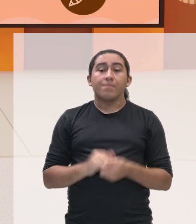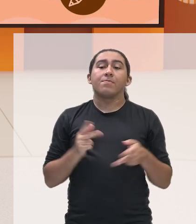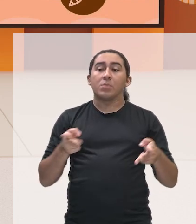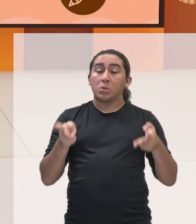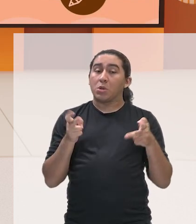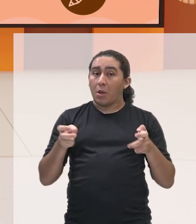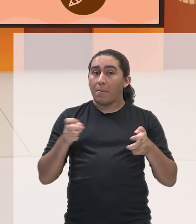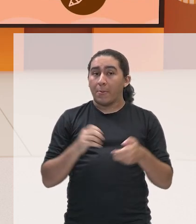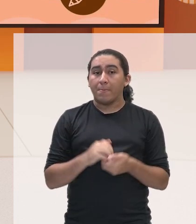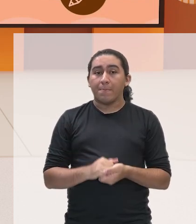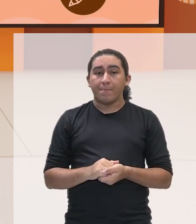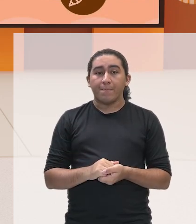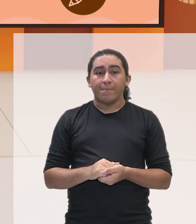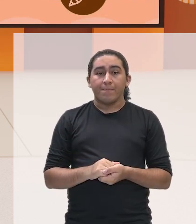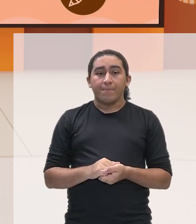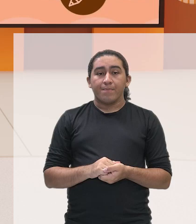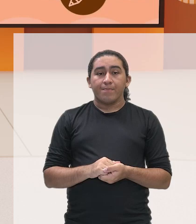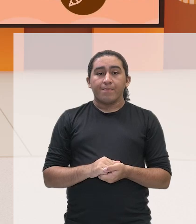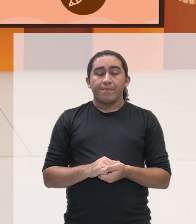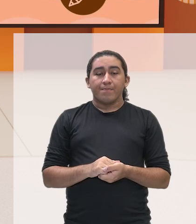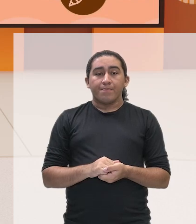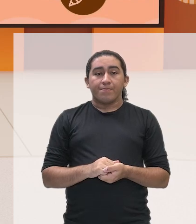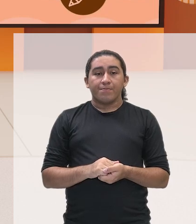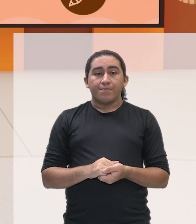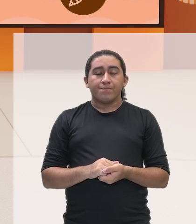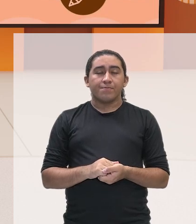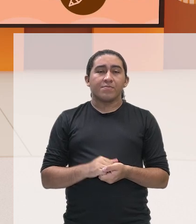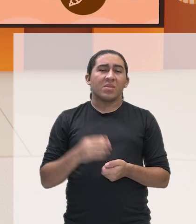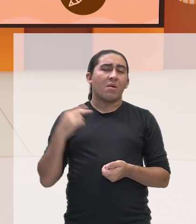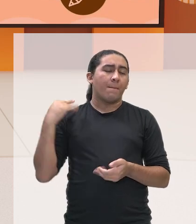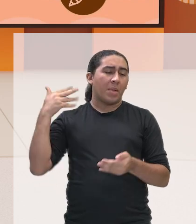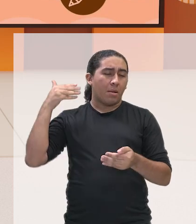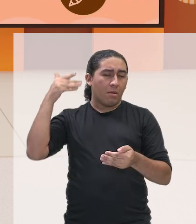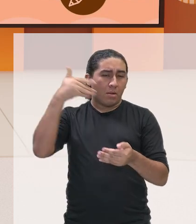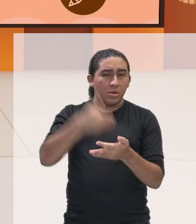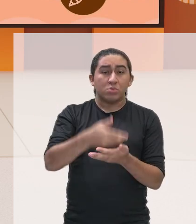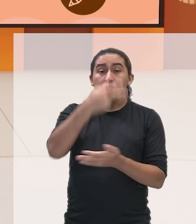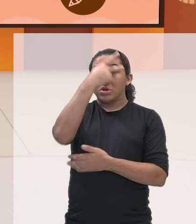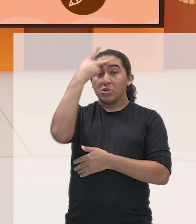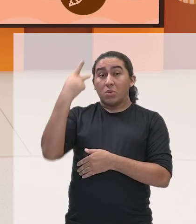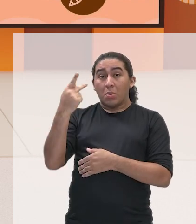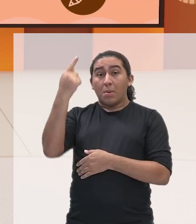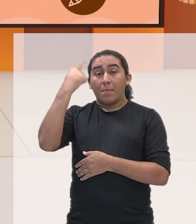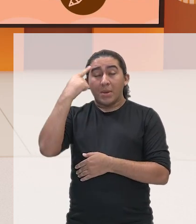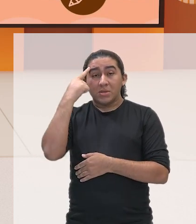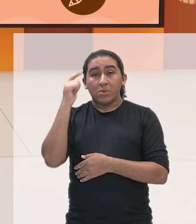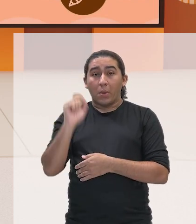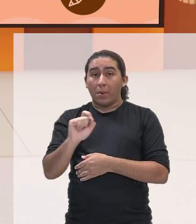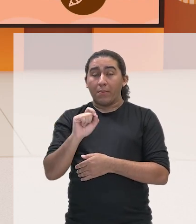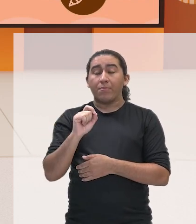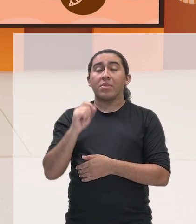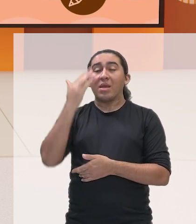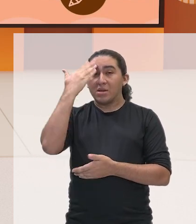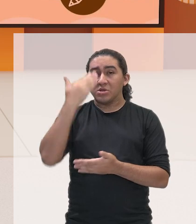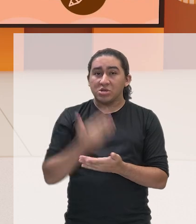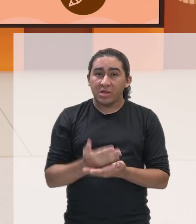durante muito tempo, as pessoas tiveram tinham a certeza, entre aspas, de